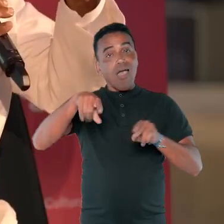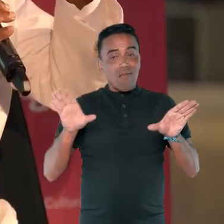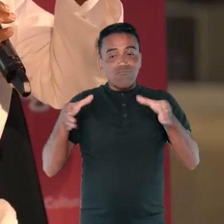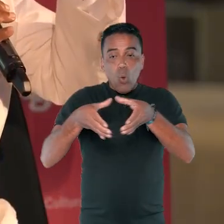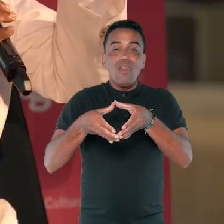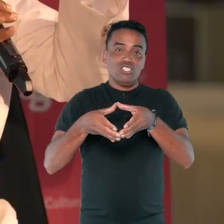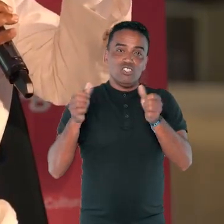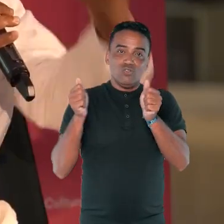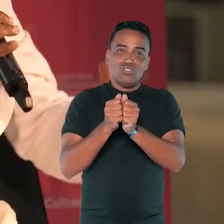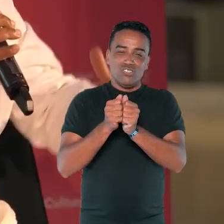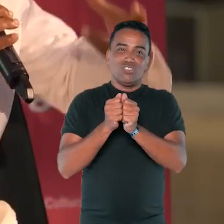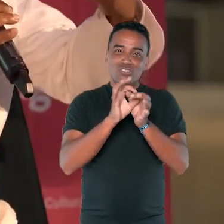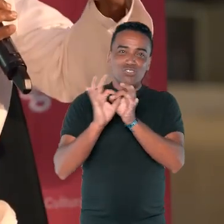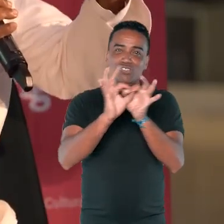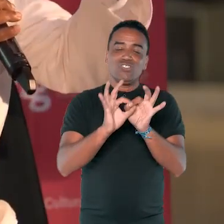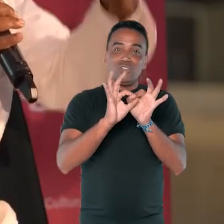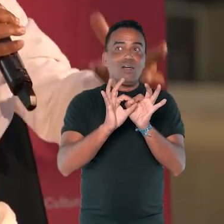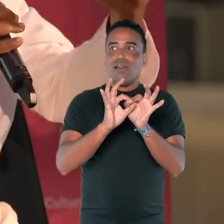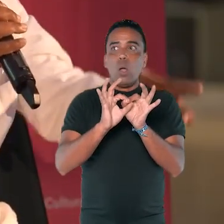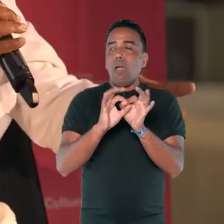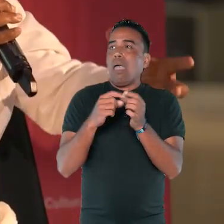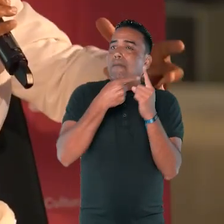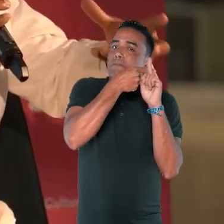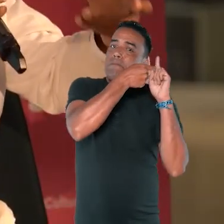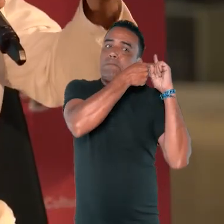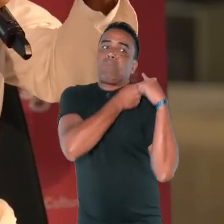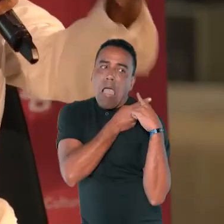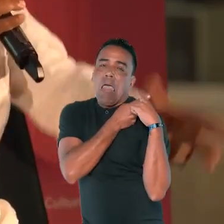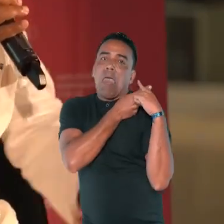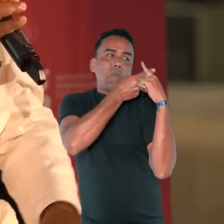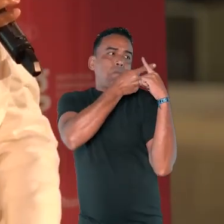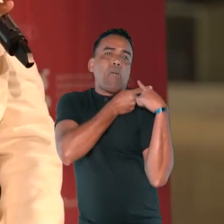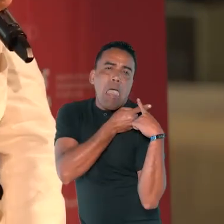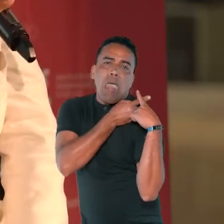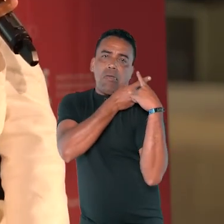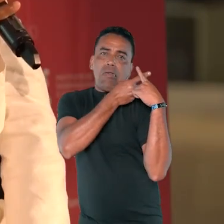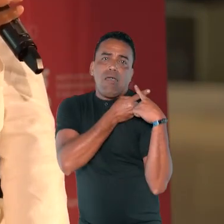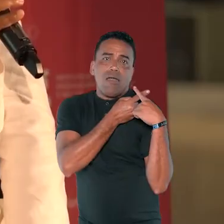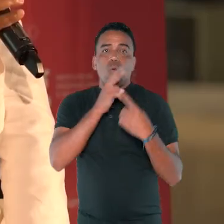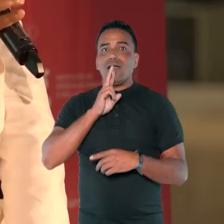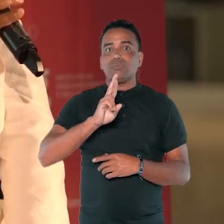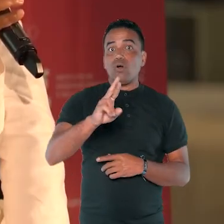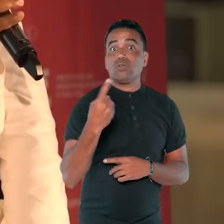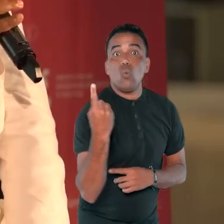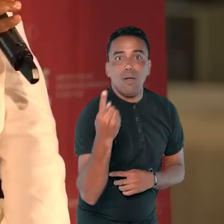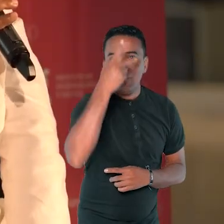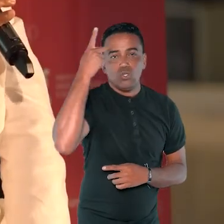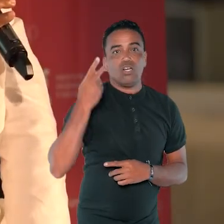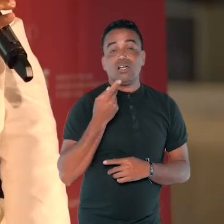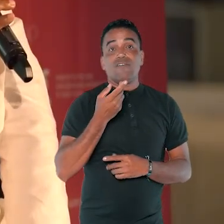não é uma cruz que um vai carregar sozinho, não é uma resposta que um vai dar sozinho,